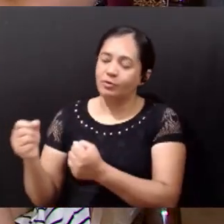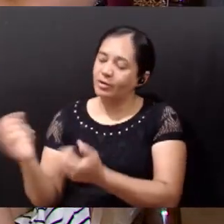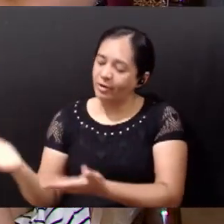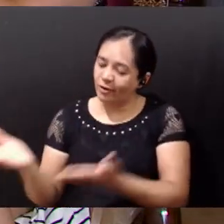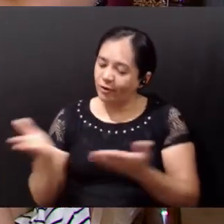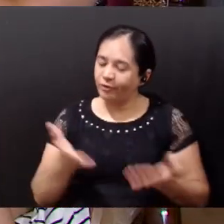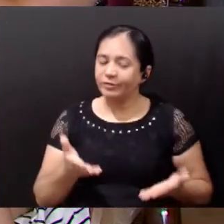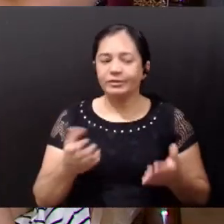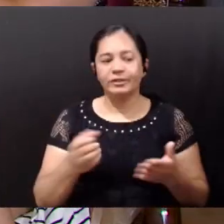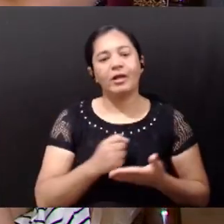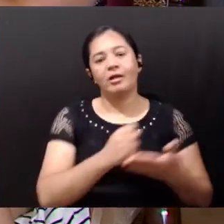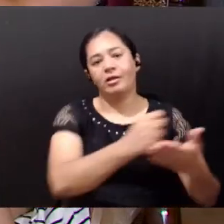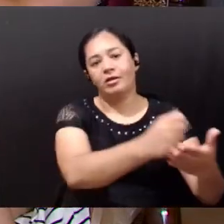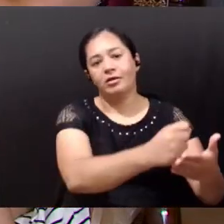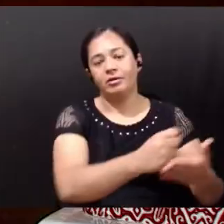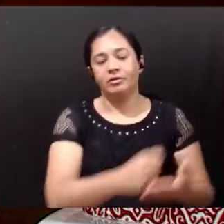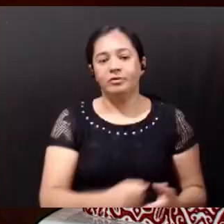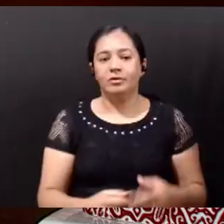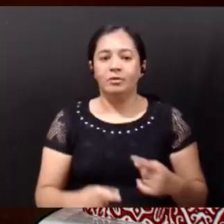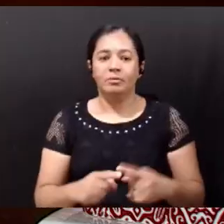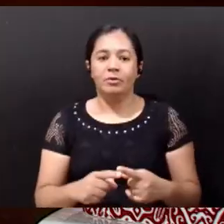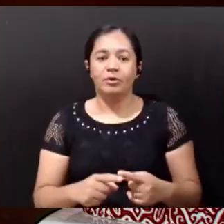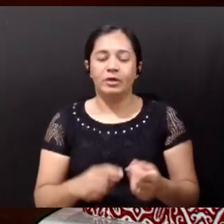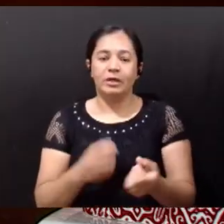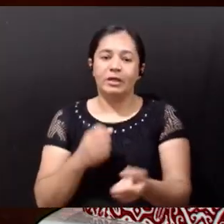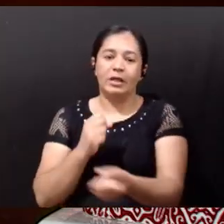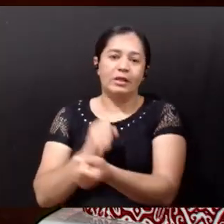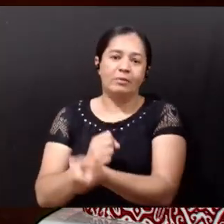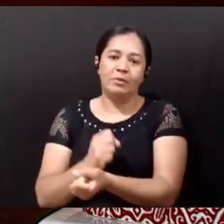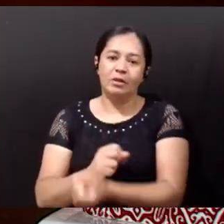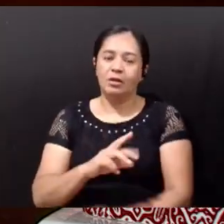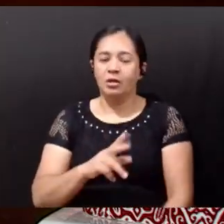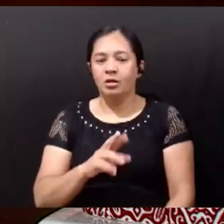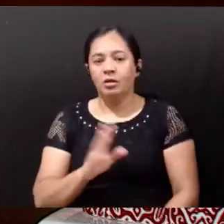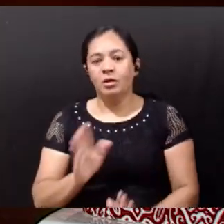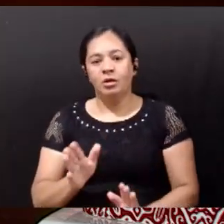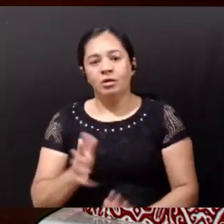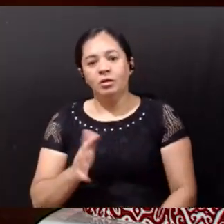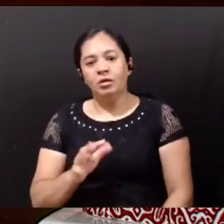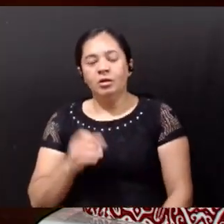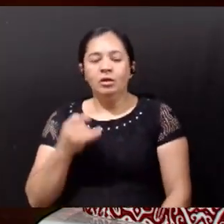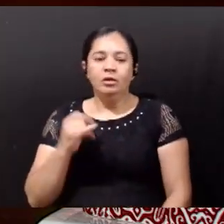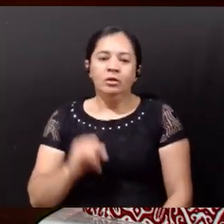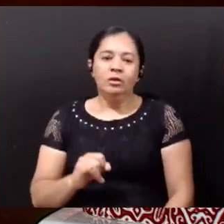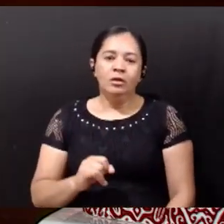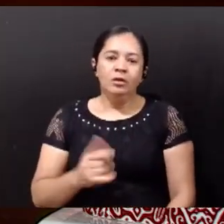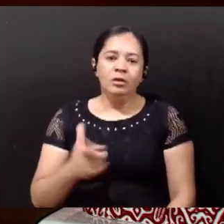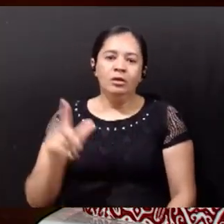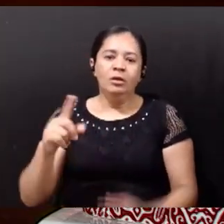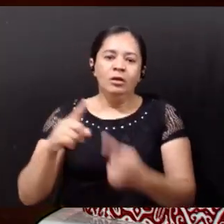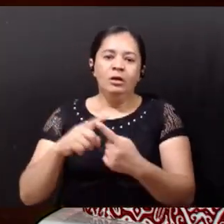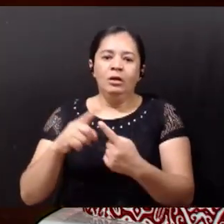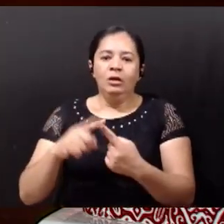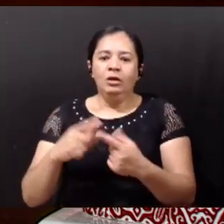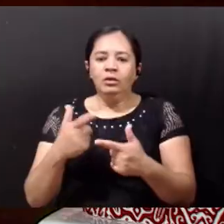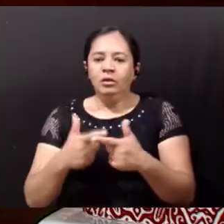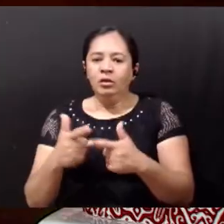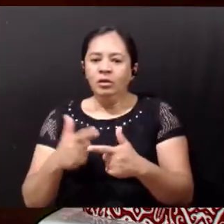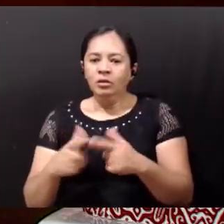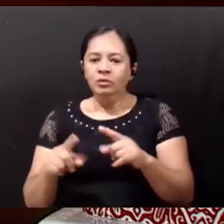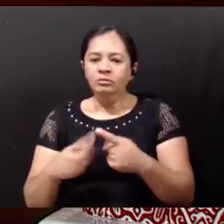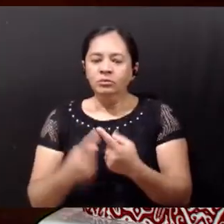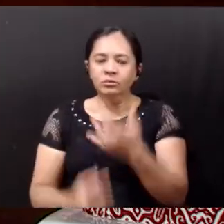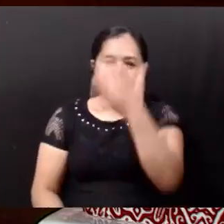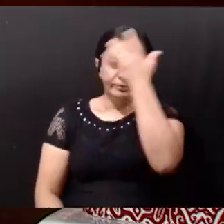vezes não é caso de dependência, né? Então ela já direciona se é outro tipo de problema, mas os que desejam ir